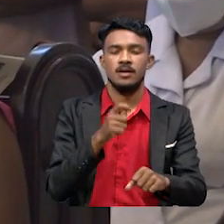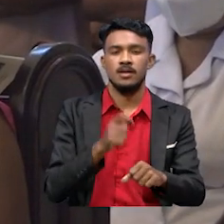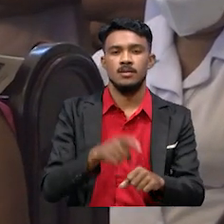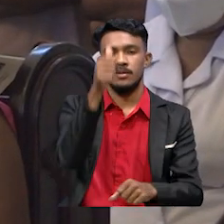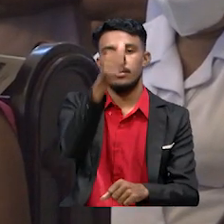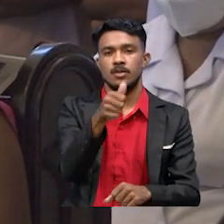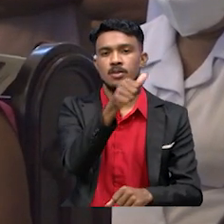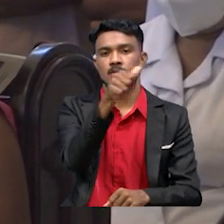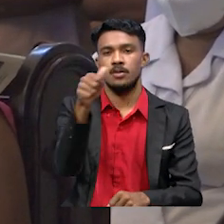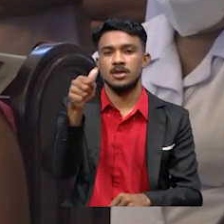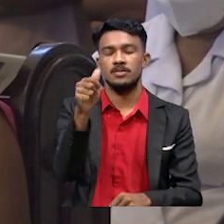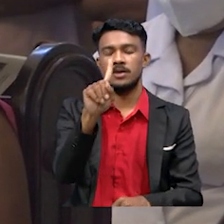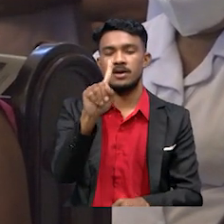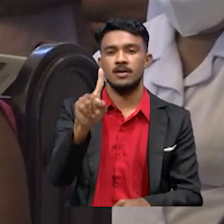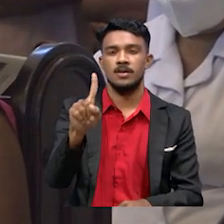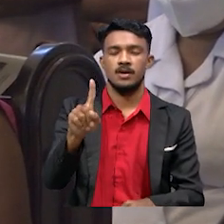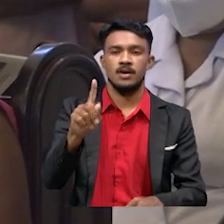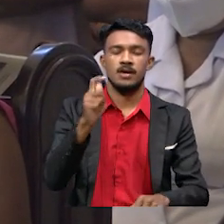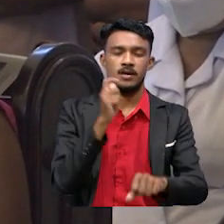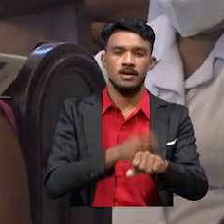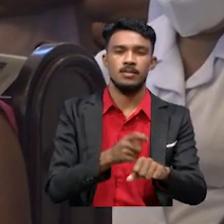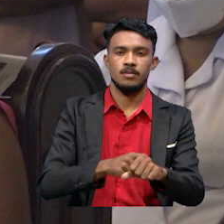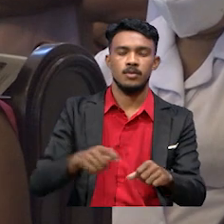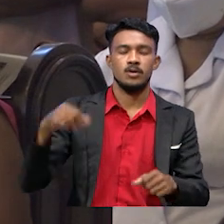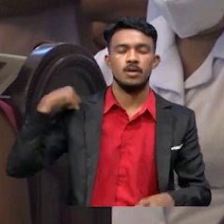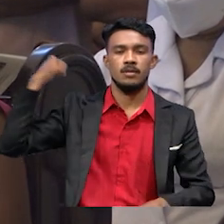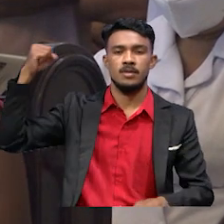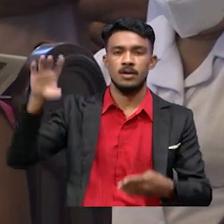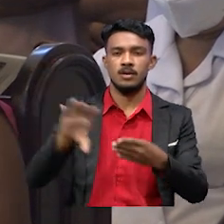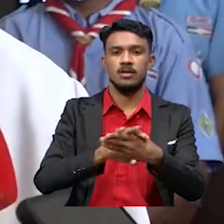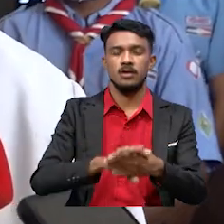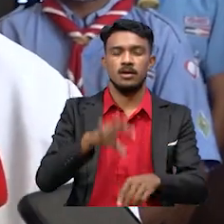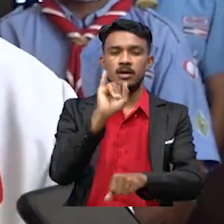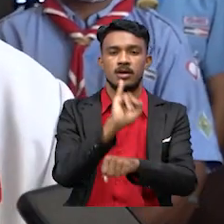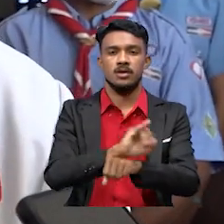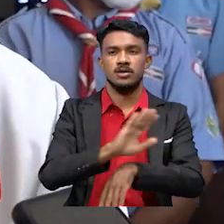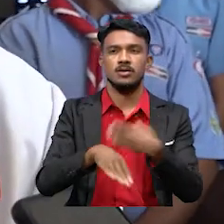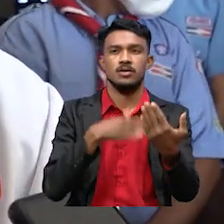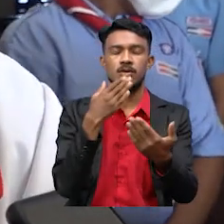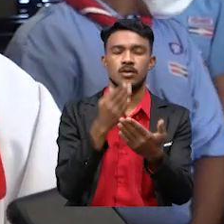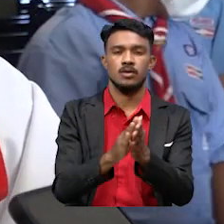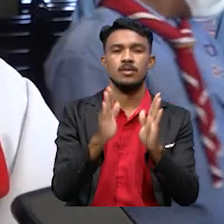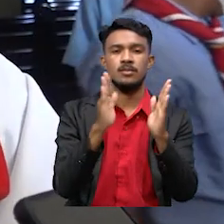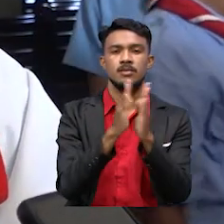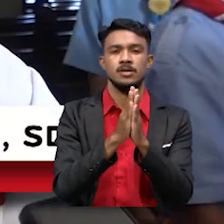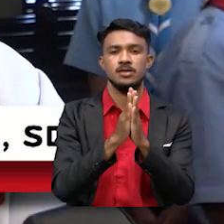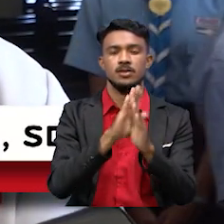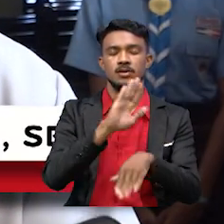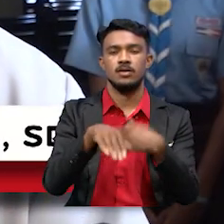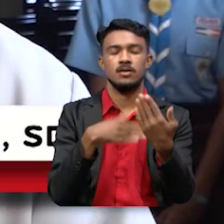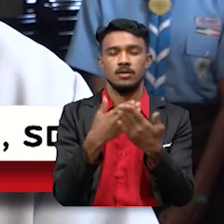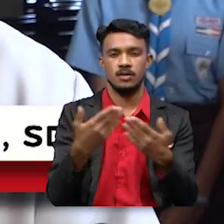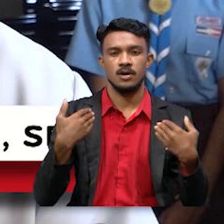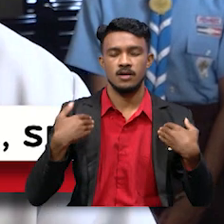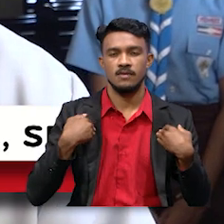programa ba povo e âmbito kampanye eleitoral. Igreja hototo, missa hototo, iha